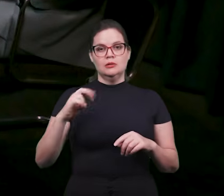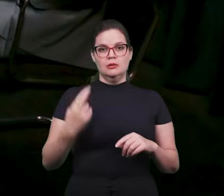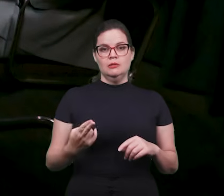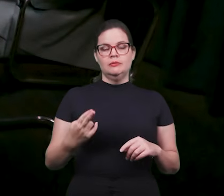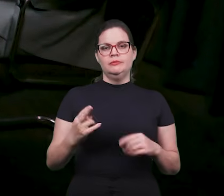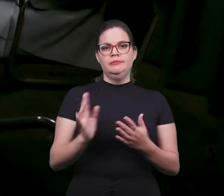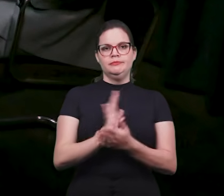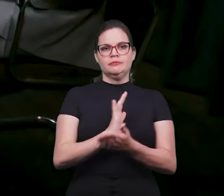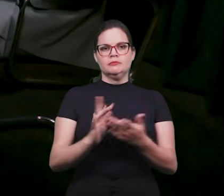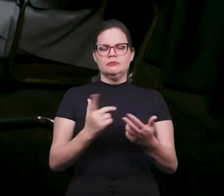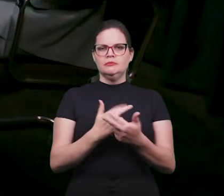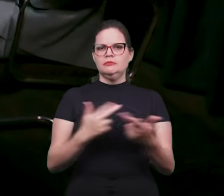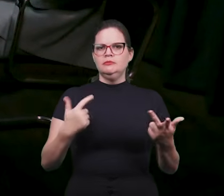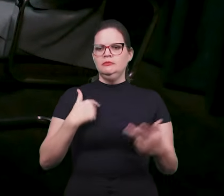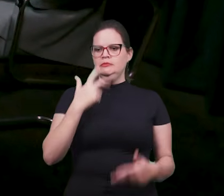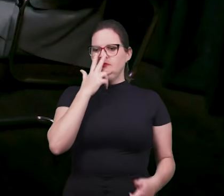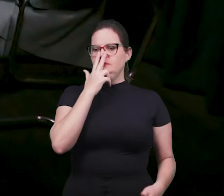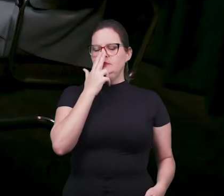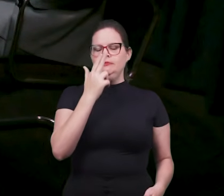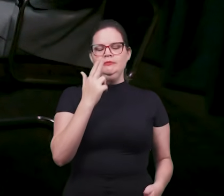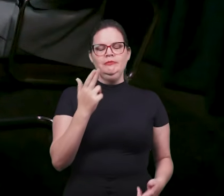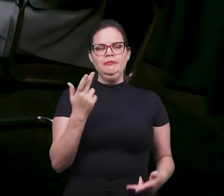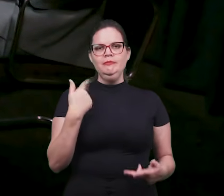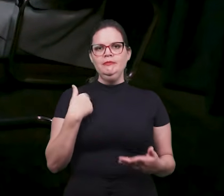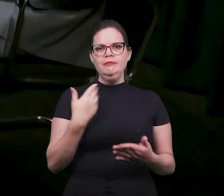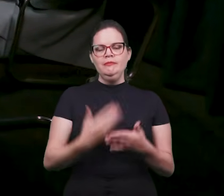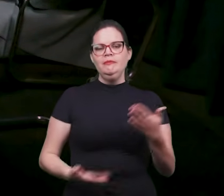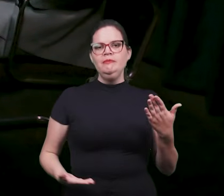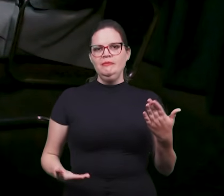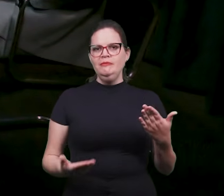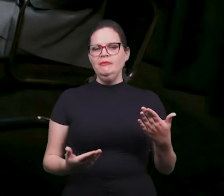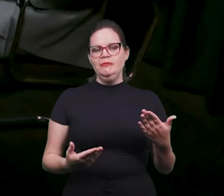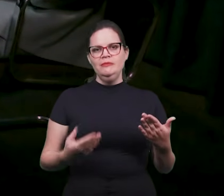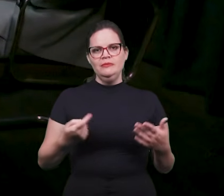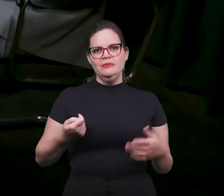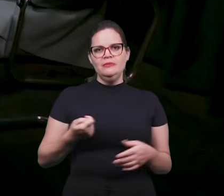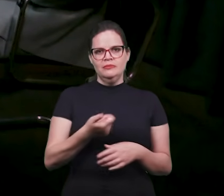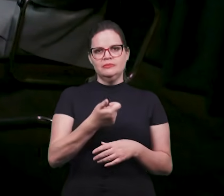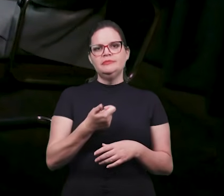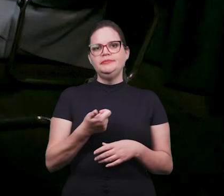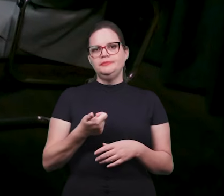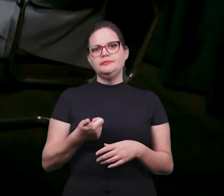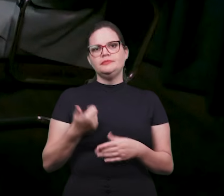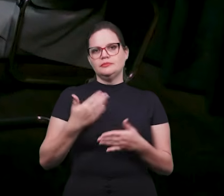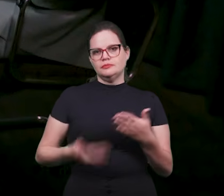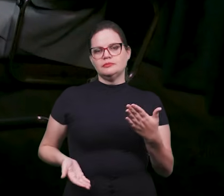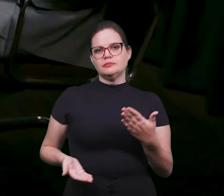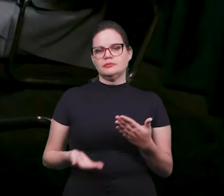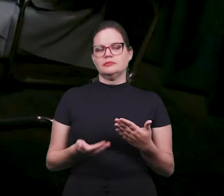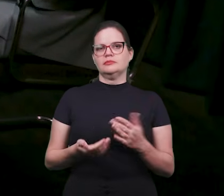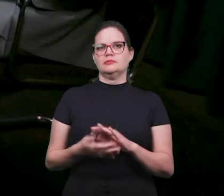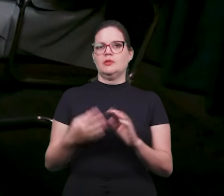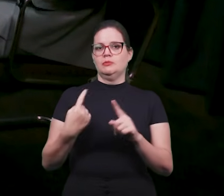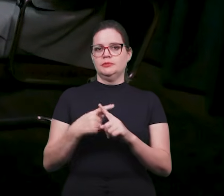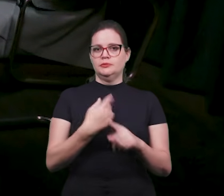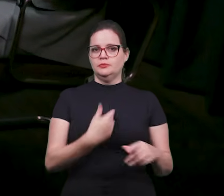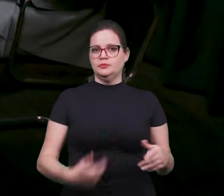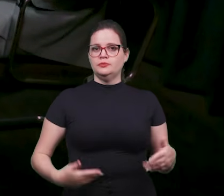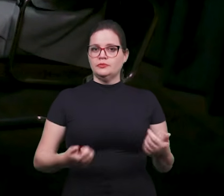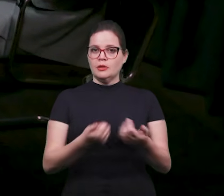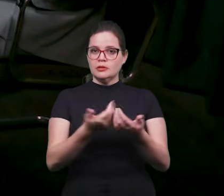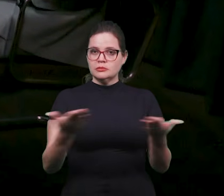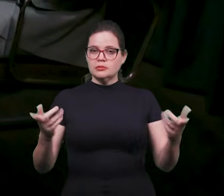que inviabiliza essa pessoa, esse empresário, de ter acesso àquilo que o governo coloca